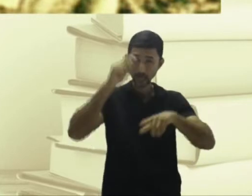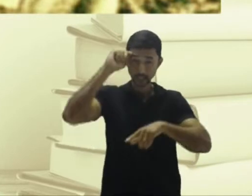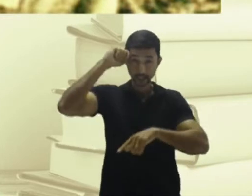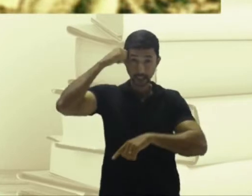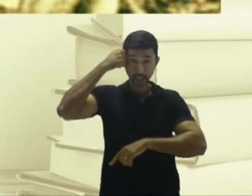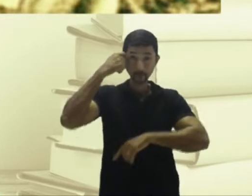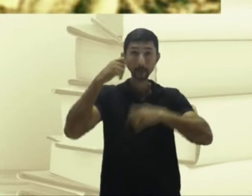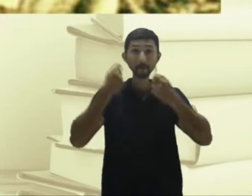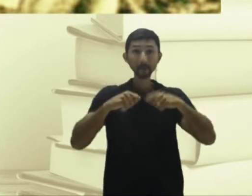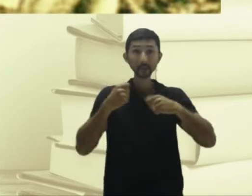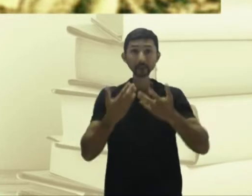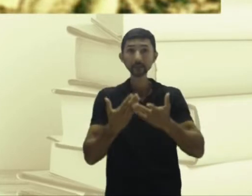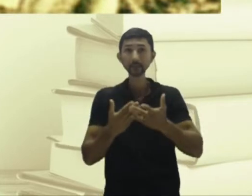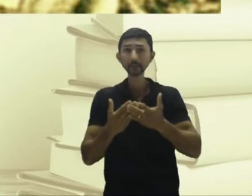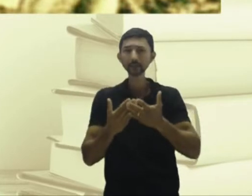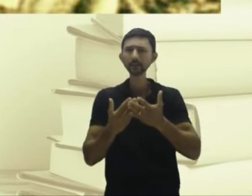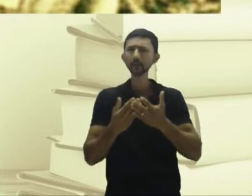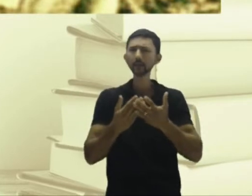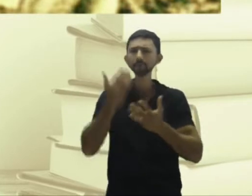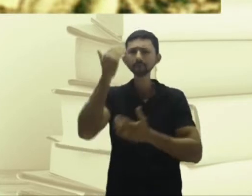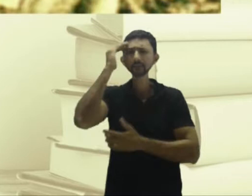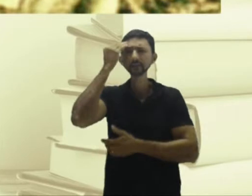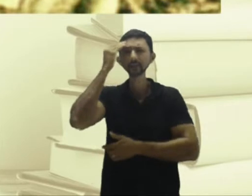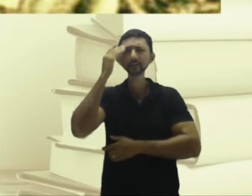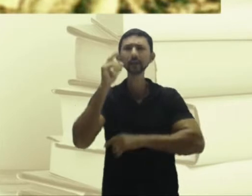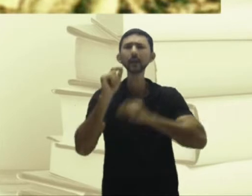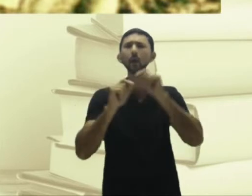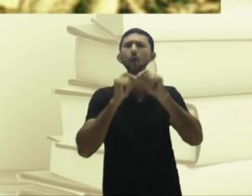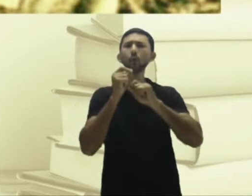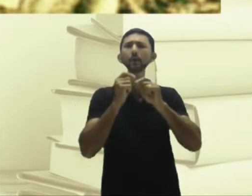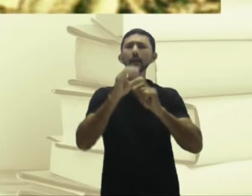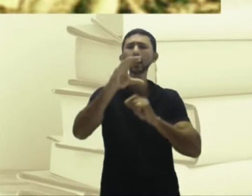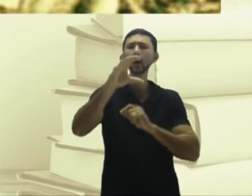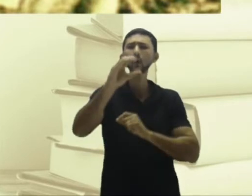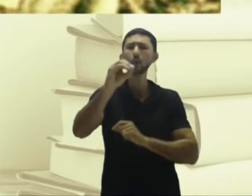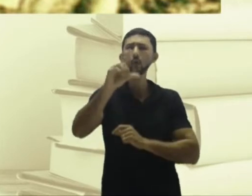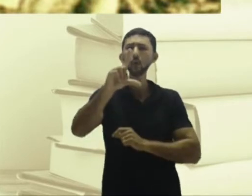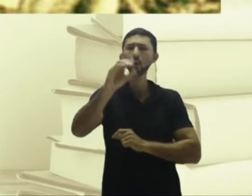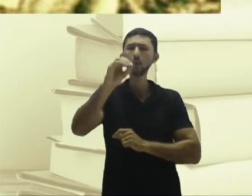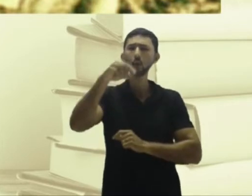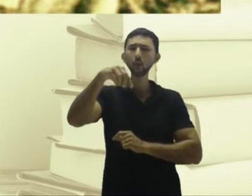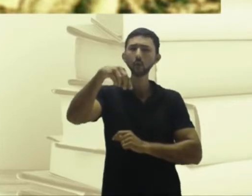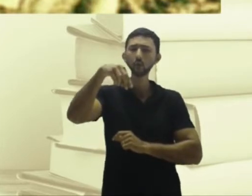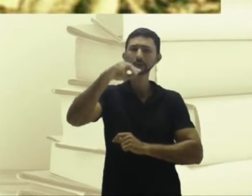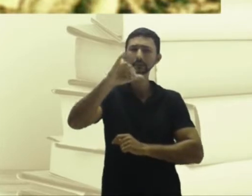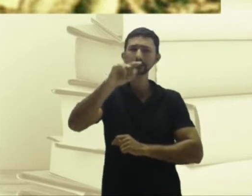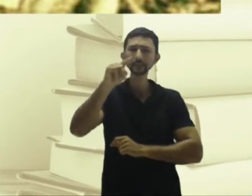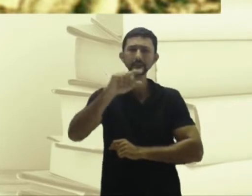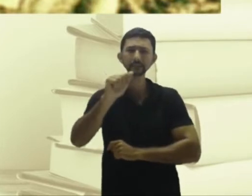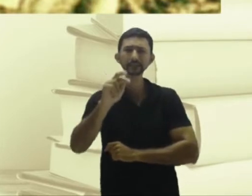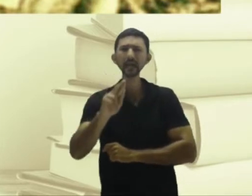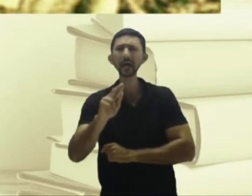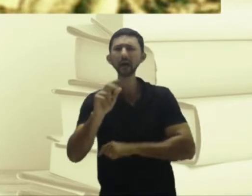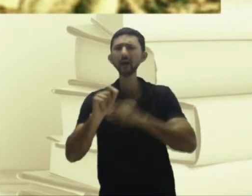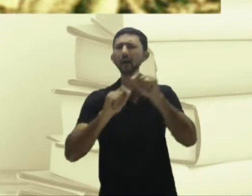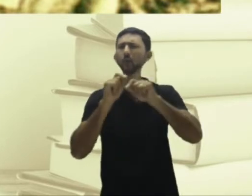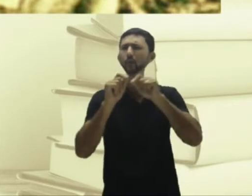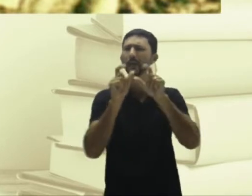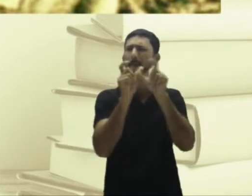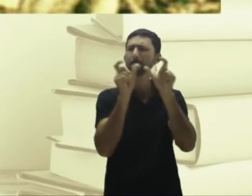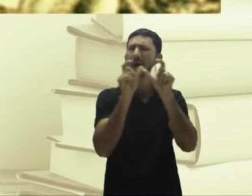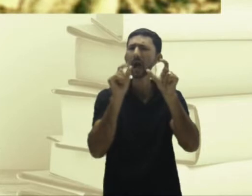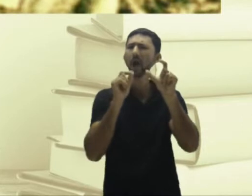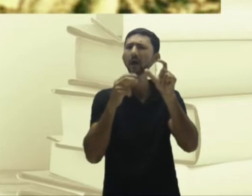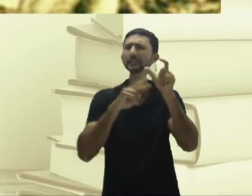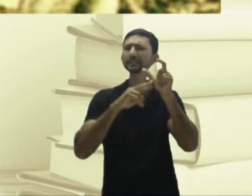é necessário a gente pontuar um pouco o que é colonizar, tá? Então, colonizar, na verdade,